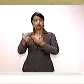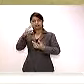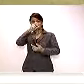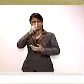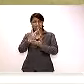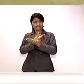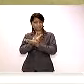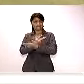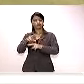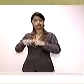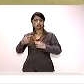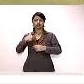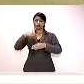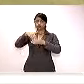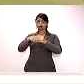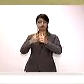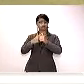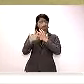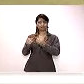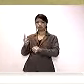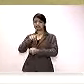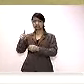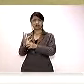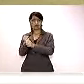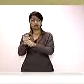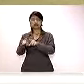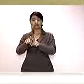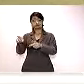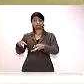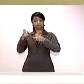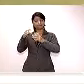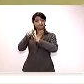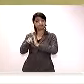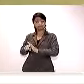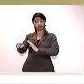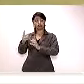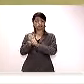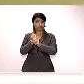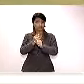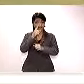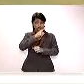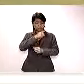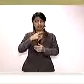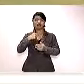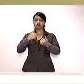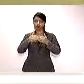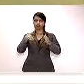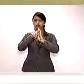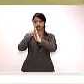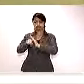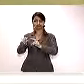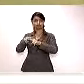parecer prévio desfavorável às contas em exame e pelas falhas verificadas durante a instrução propõe abertura de autos apartados conforme Consta